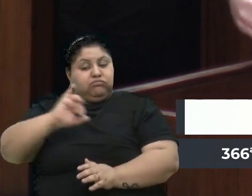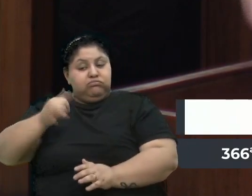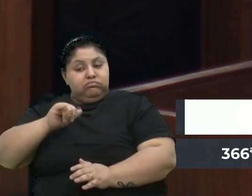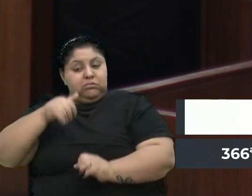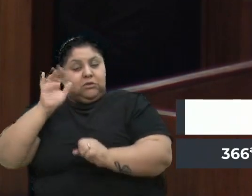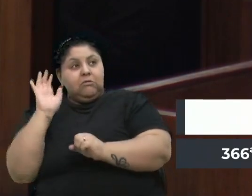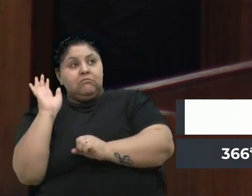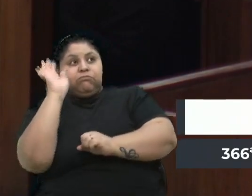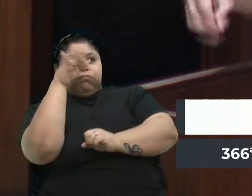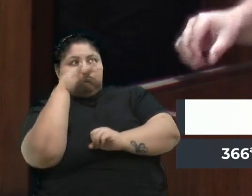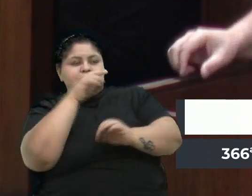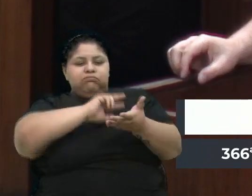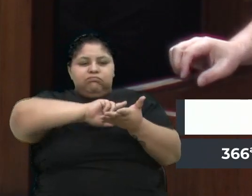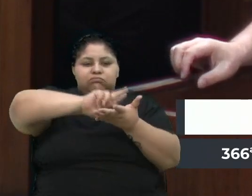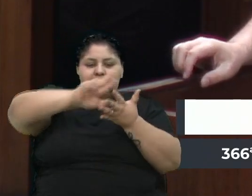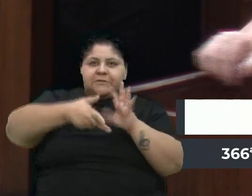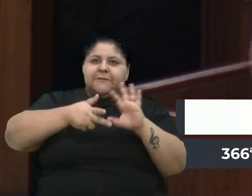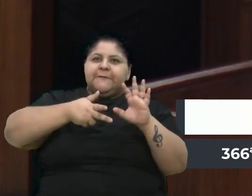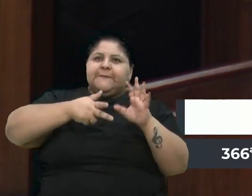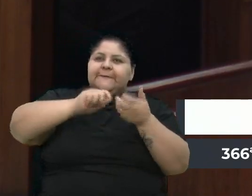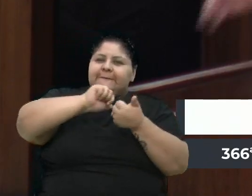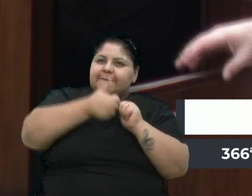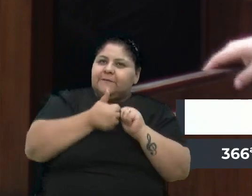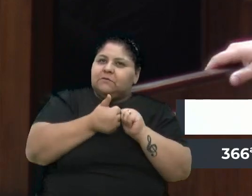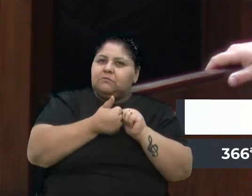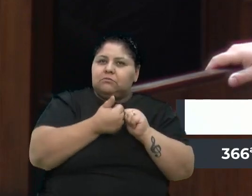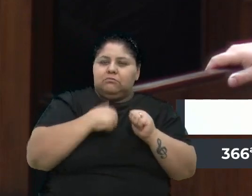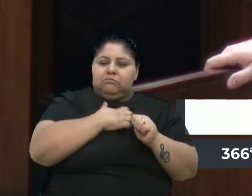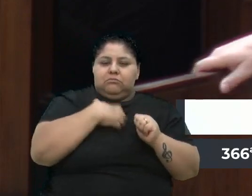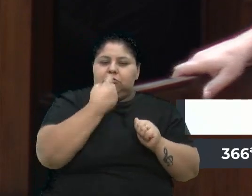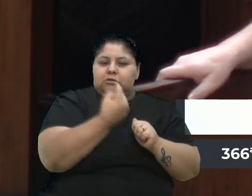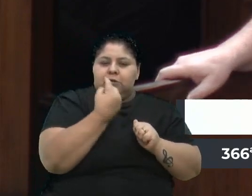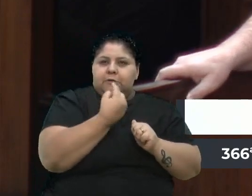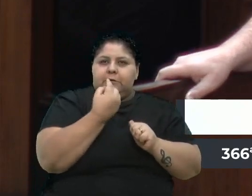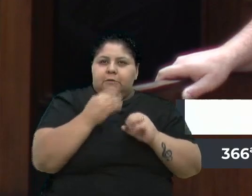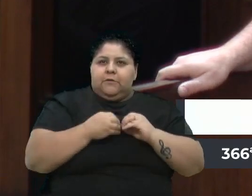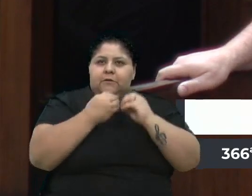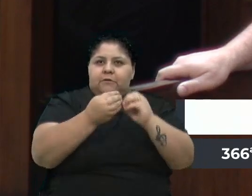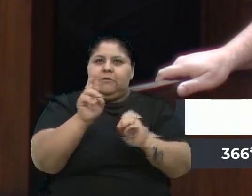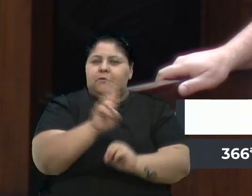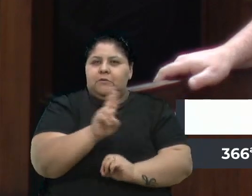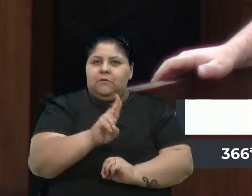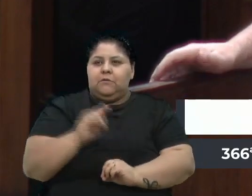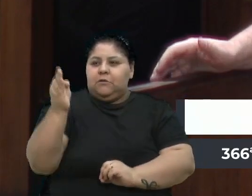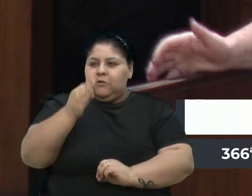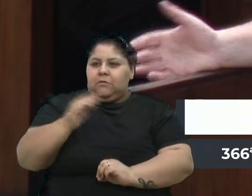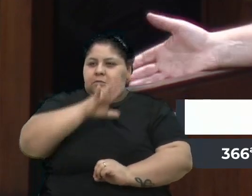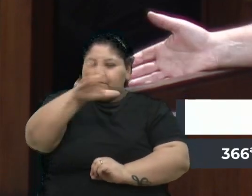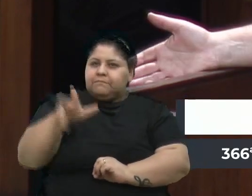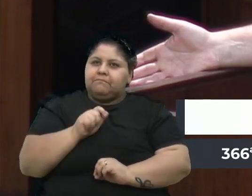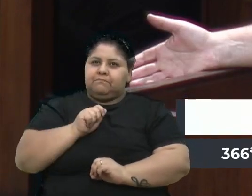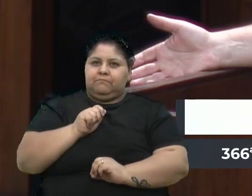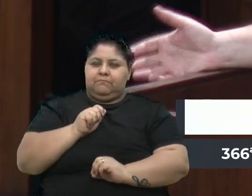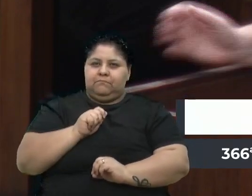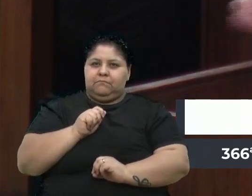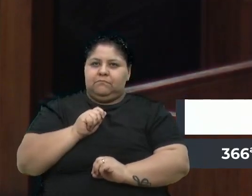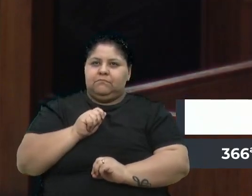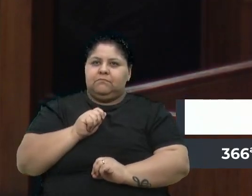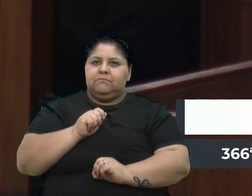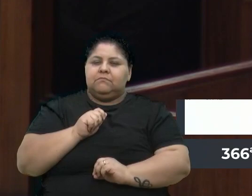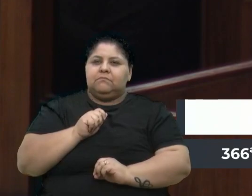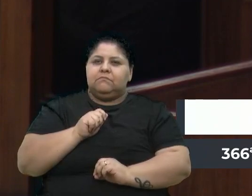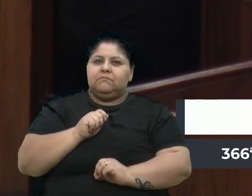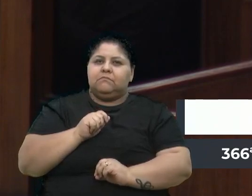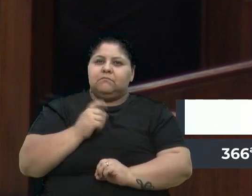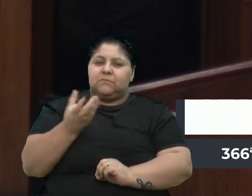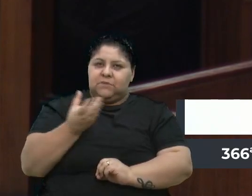e vários atletas que de forma individual levam o nome de Caxias do Sul para o Brasil todo. Então, fiz questão